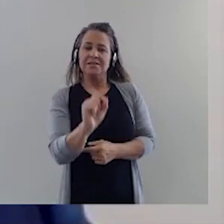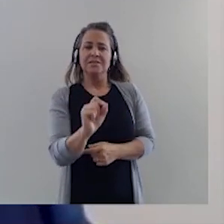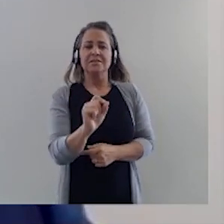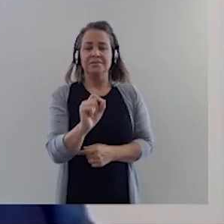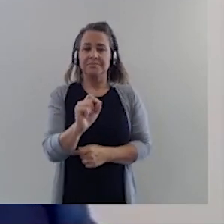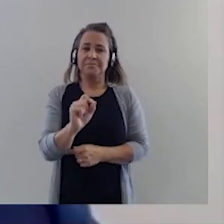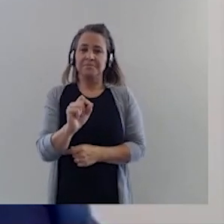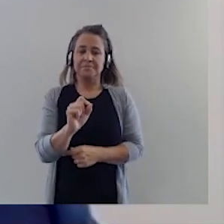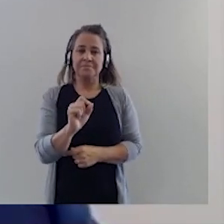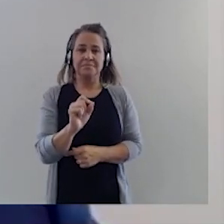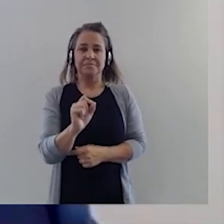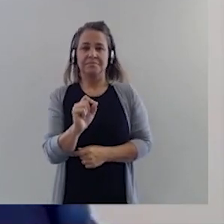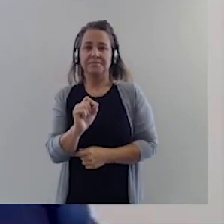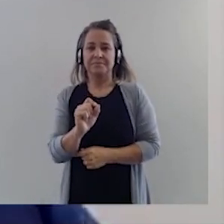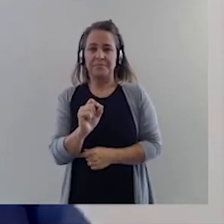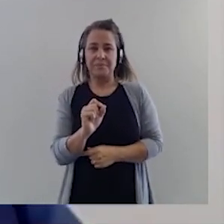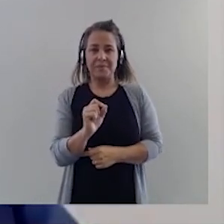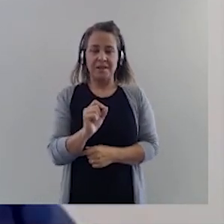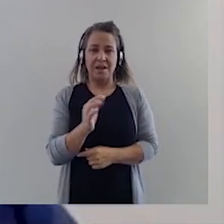de